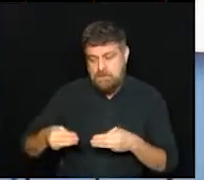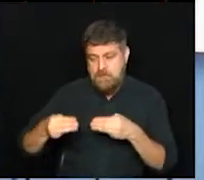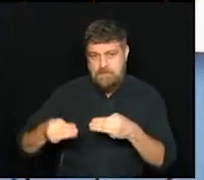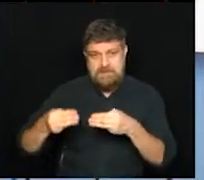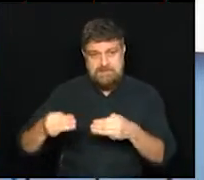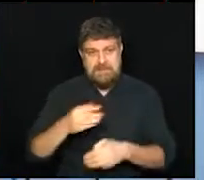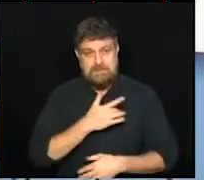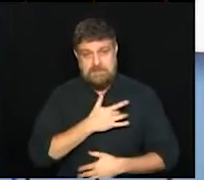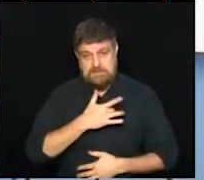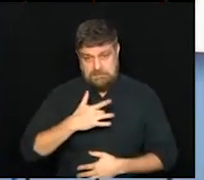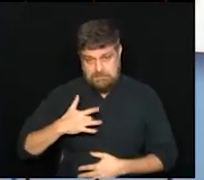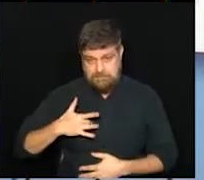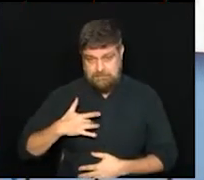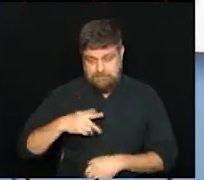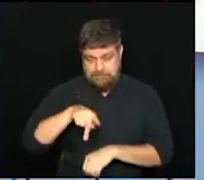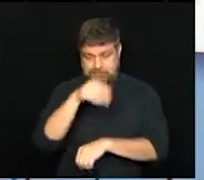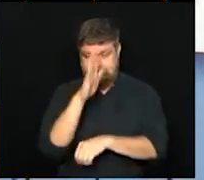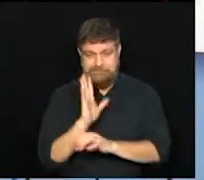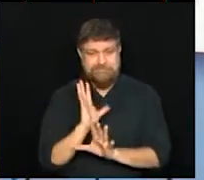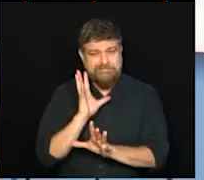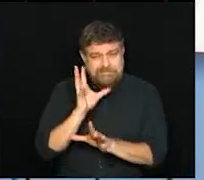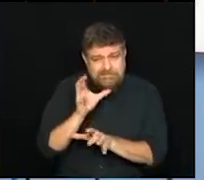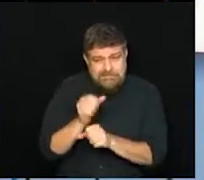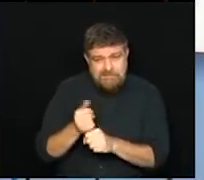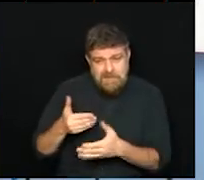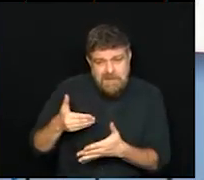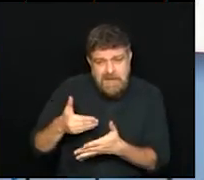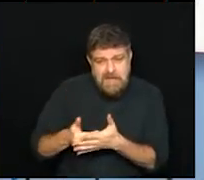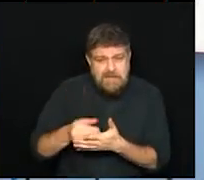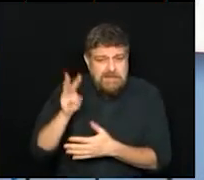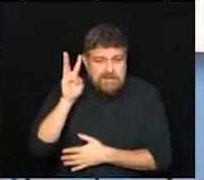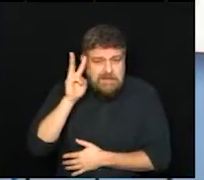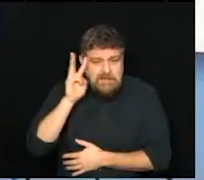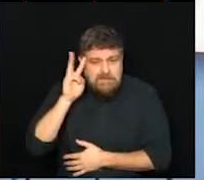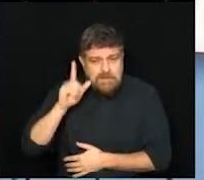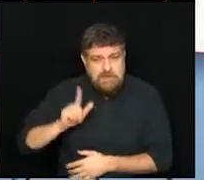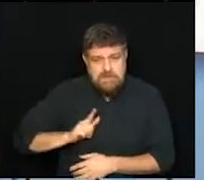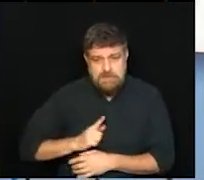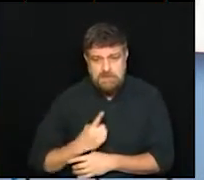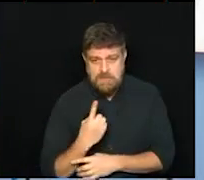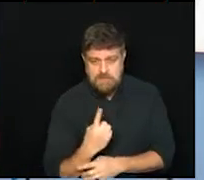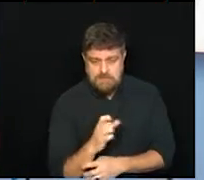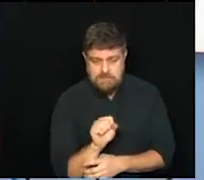da Saúde, o país somava até esta terça-feira